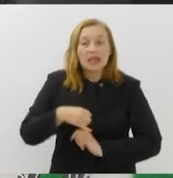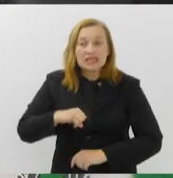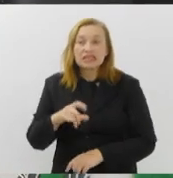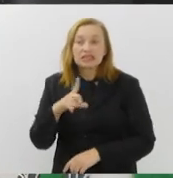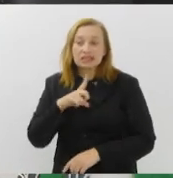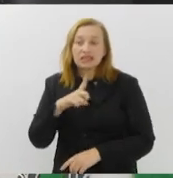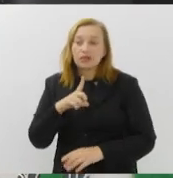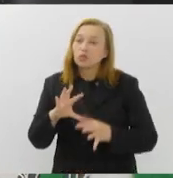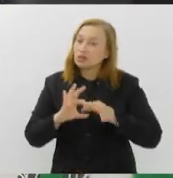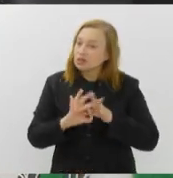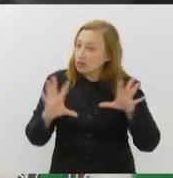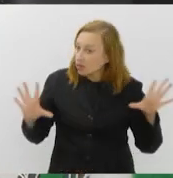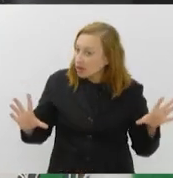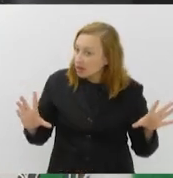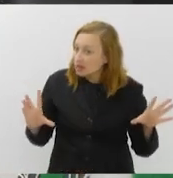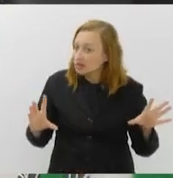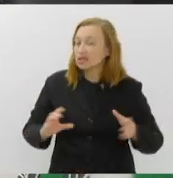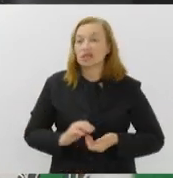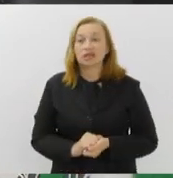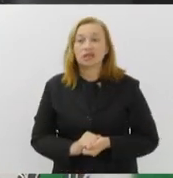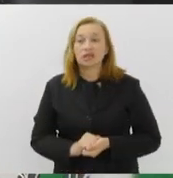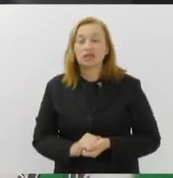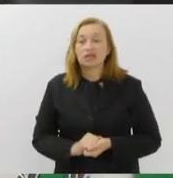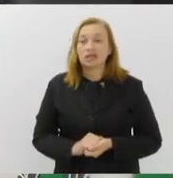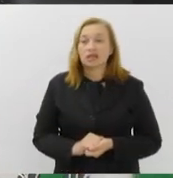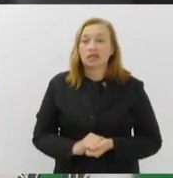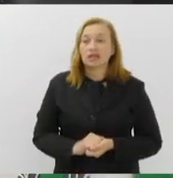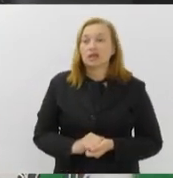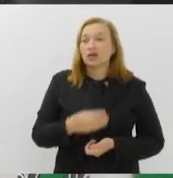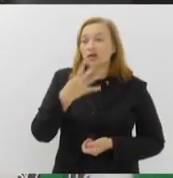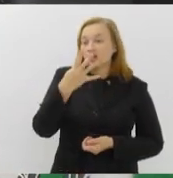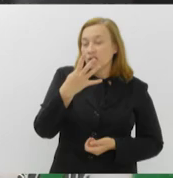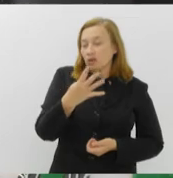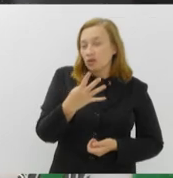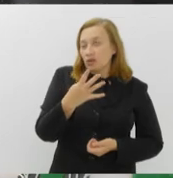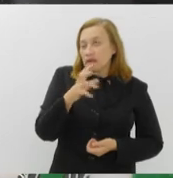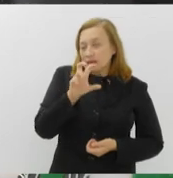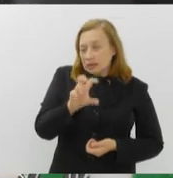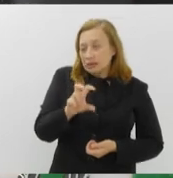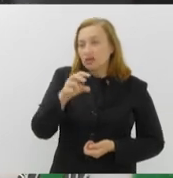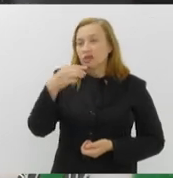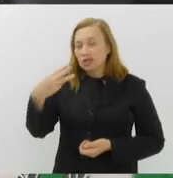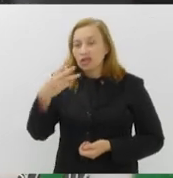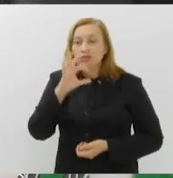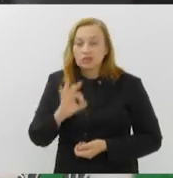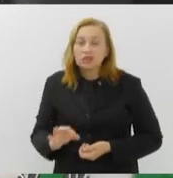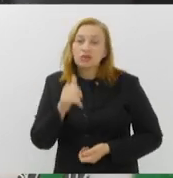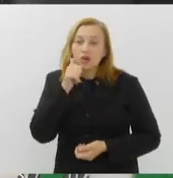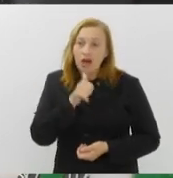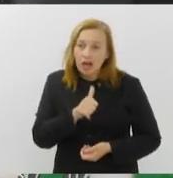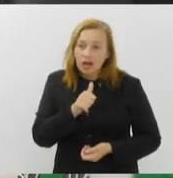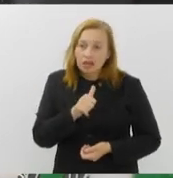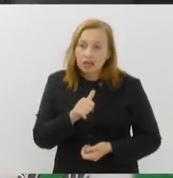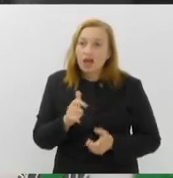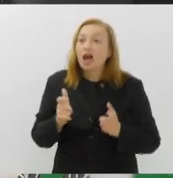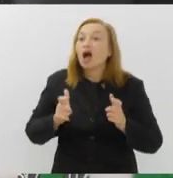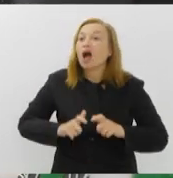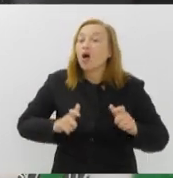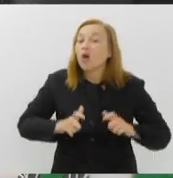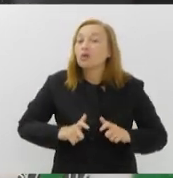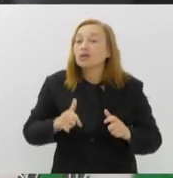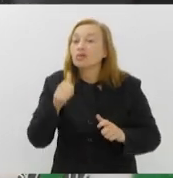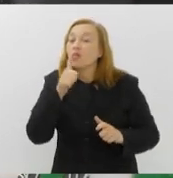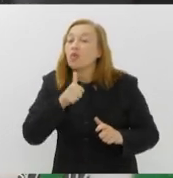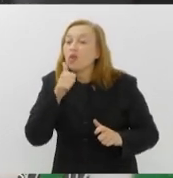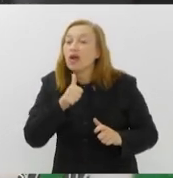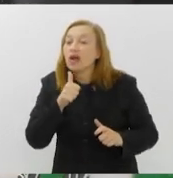uma democracia, e essa democracia temos cerca de 53% de mulheres, aonde estão essas mulheres